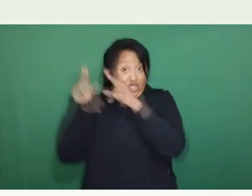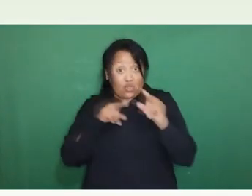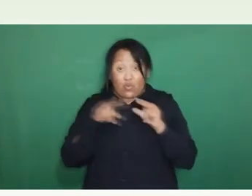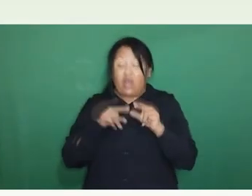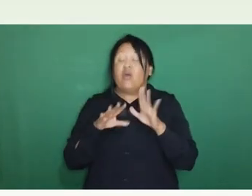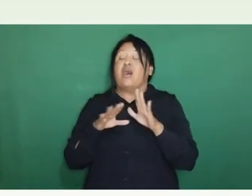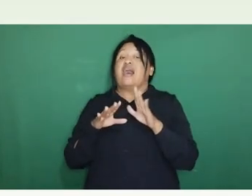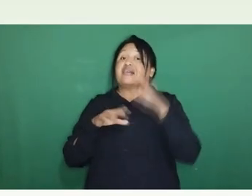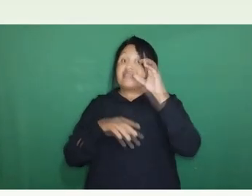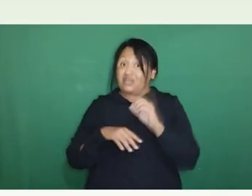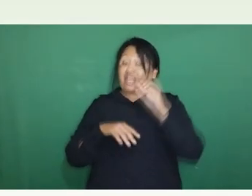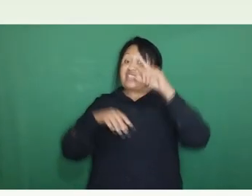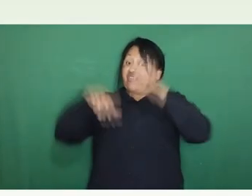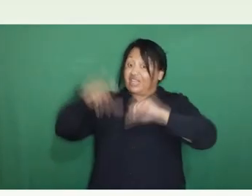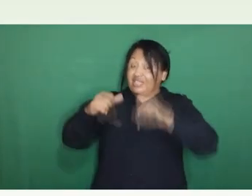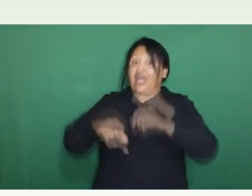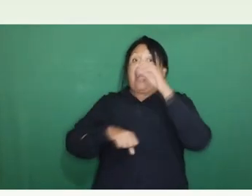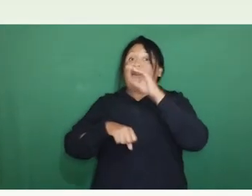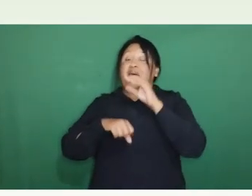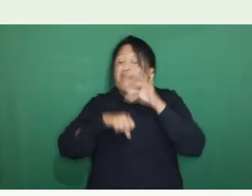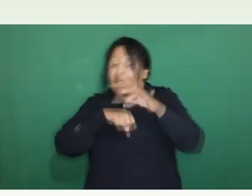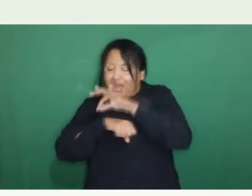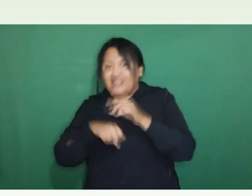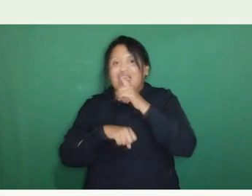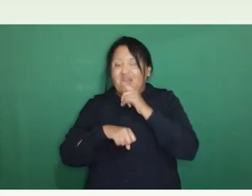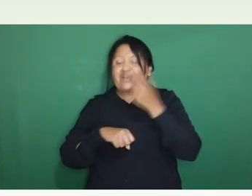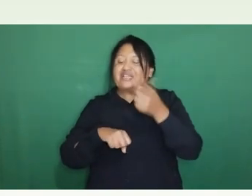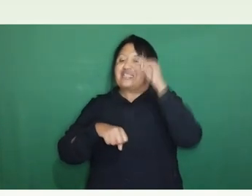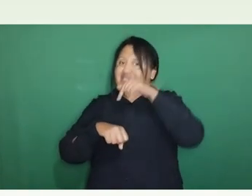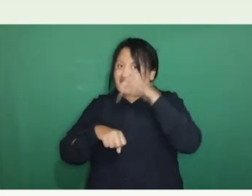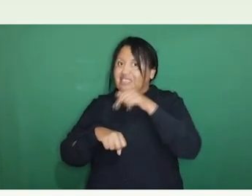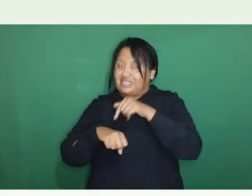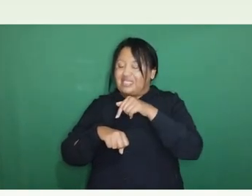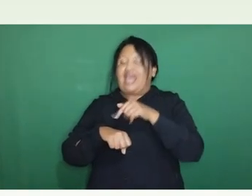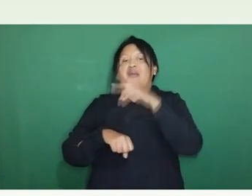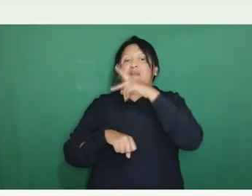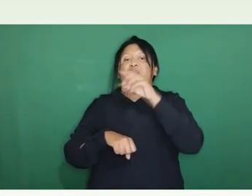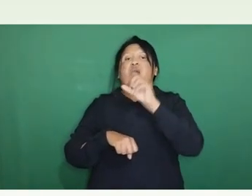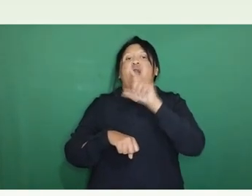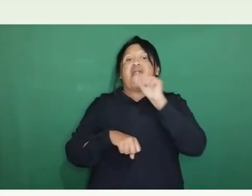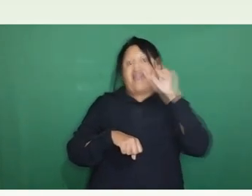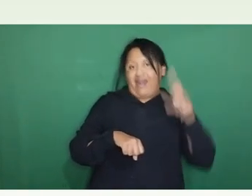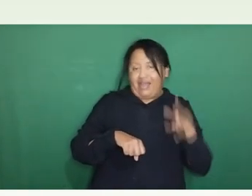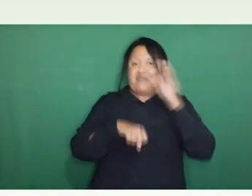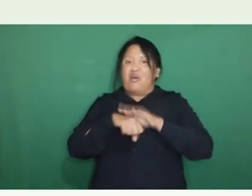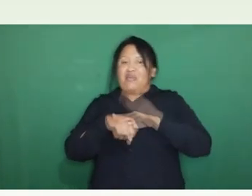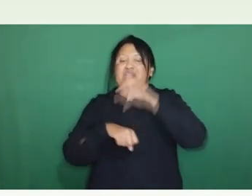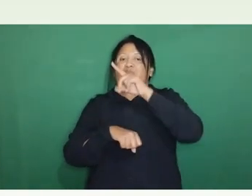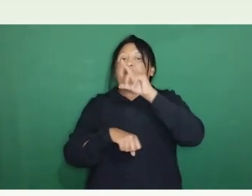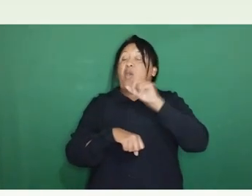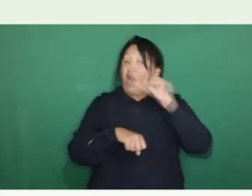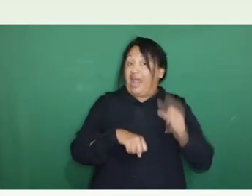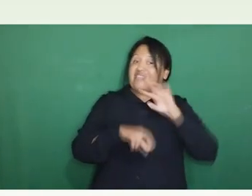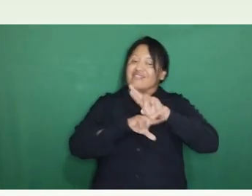mas aqui a gente tá analisando que a molécula de água que é uma molécula polar e seu momento de Polar é